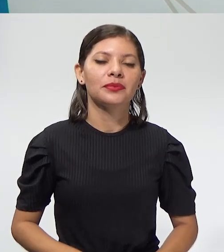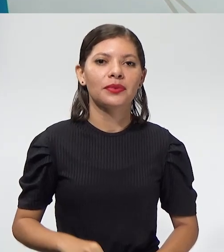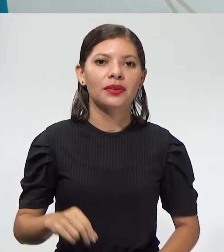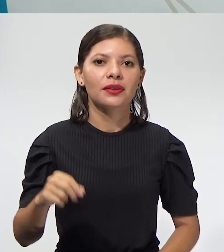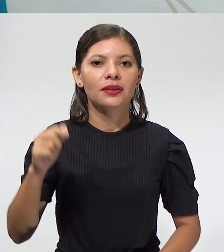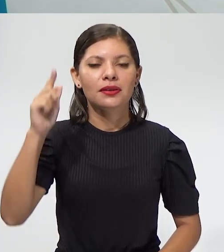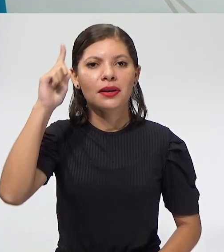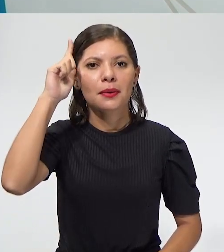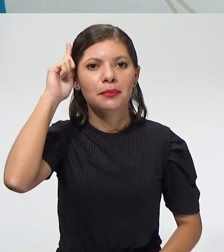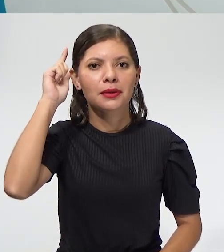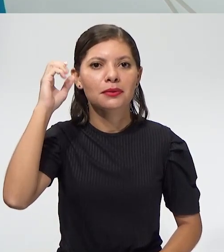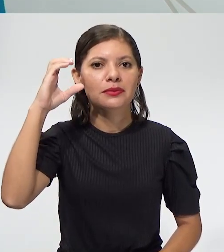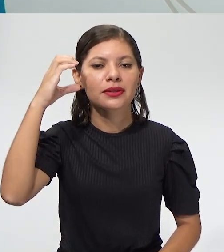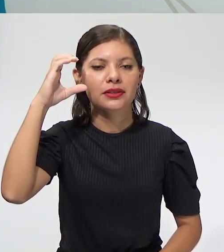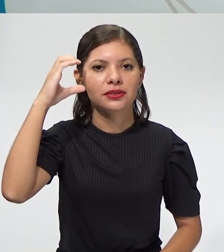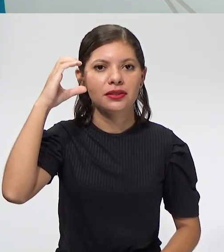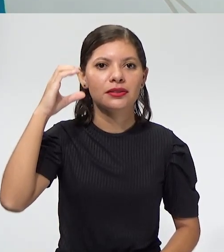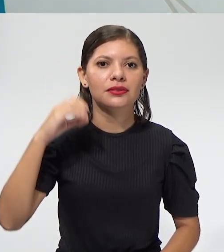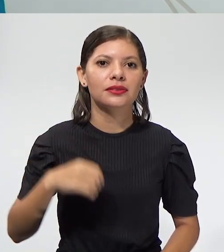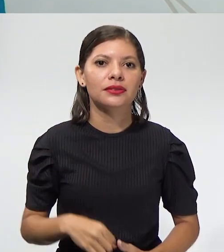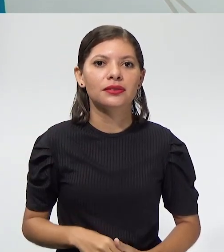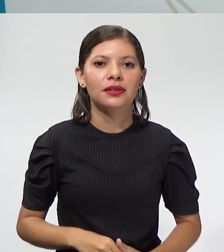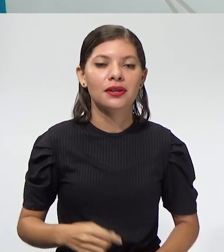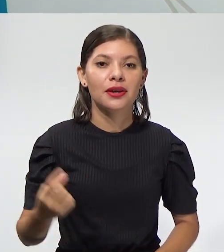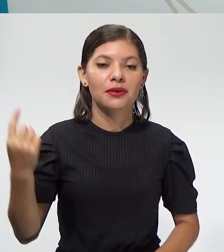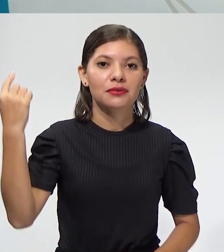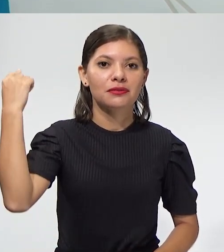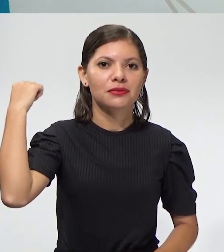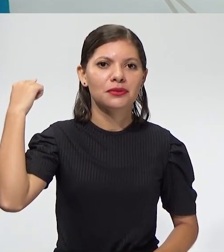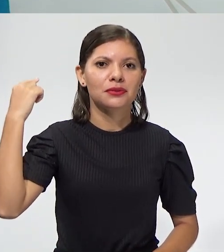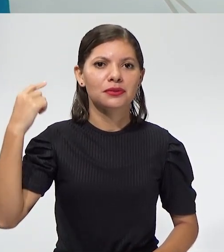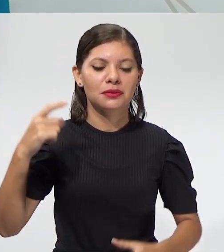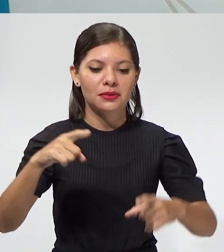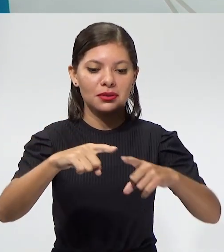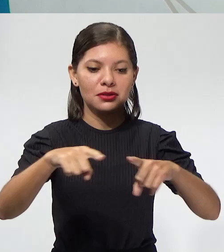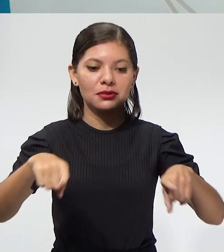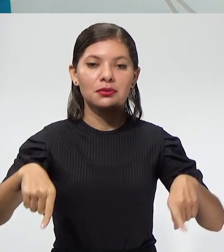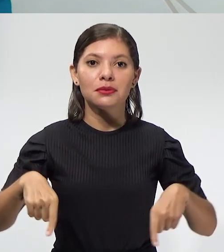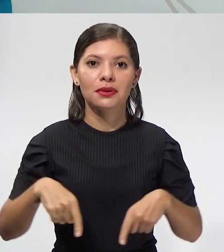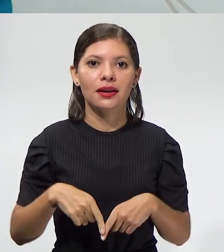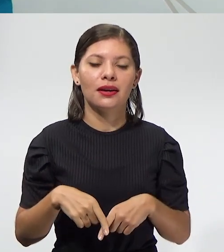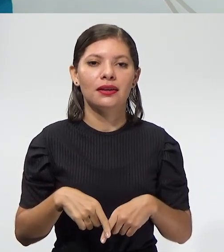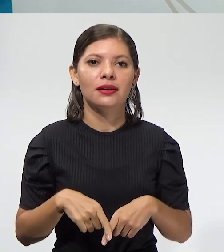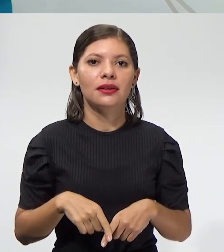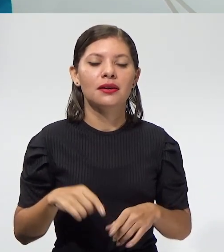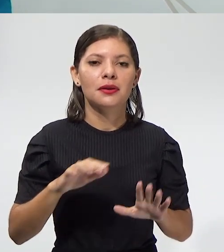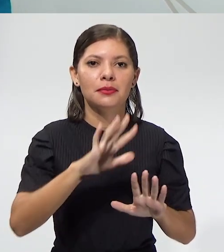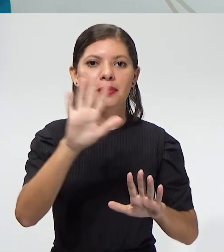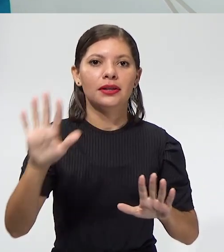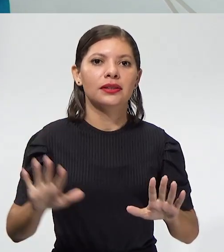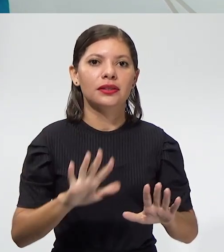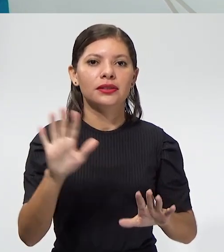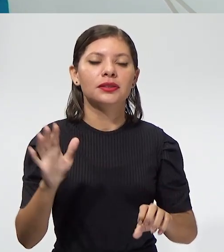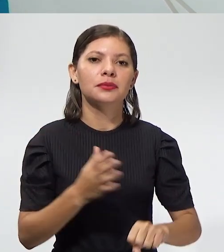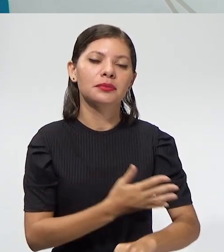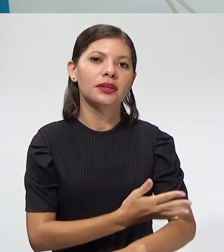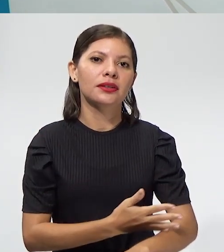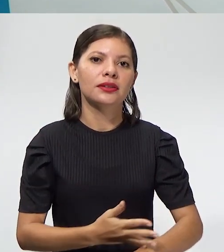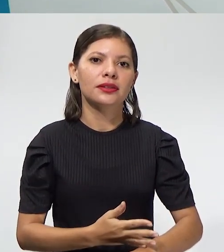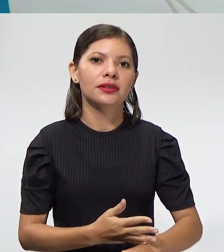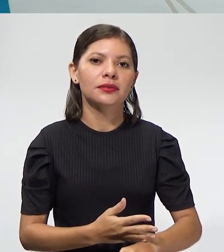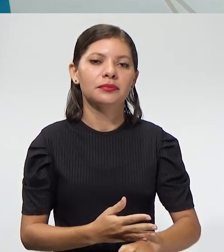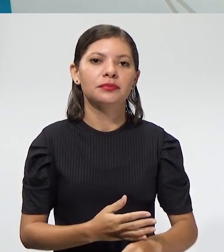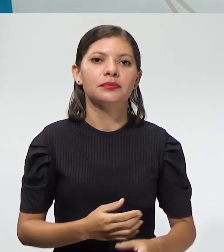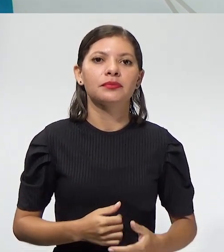tenho cabelos castanhos. Ao fundo do lugar onde eu estou tem uma parede branca e ao meu